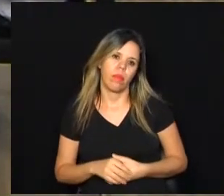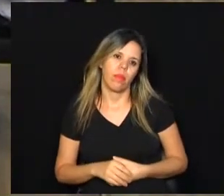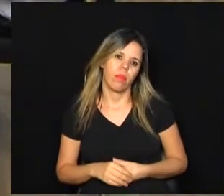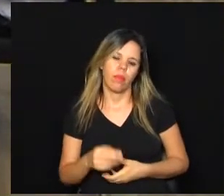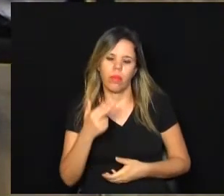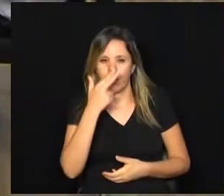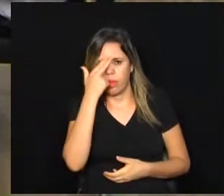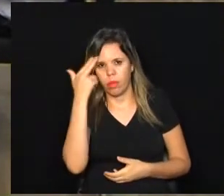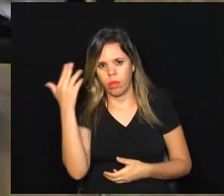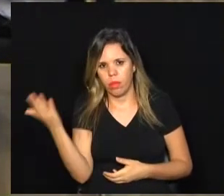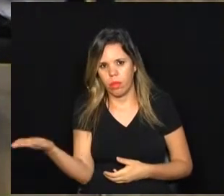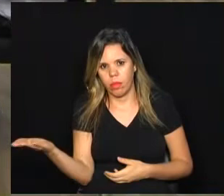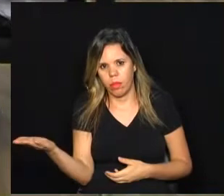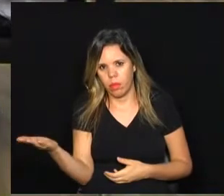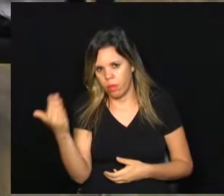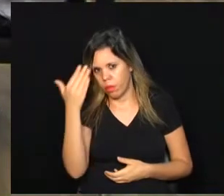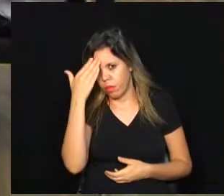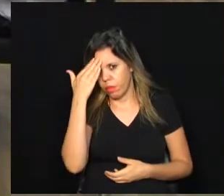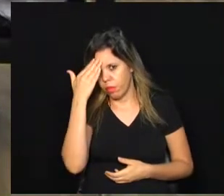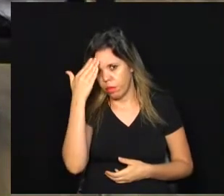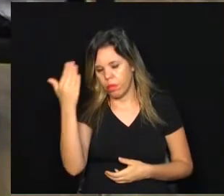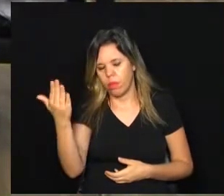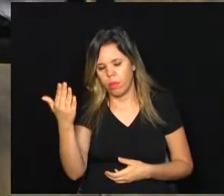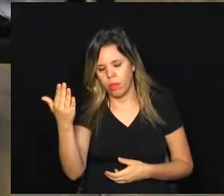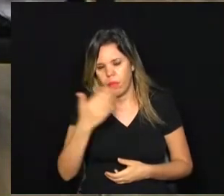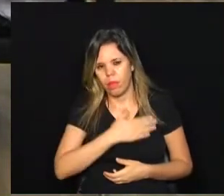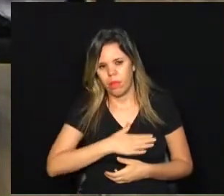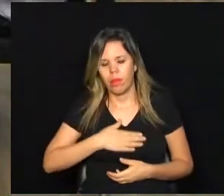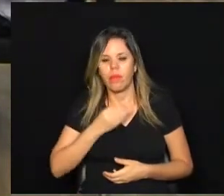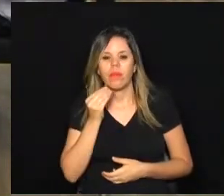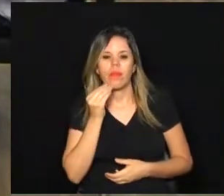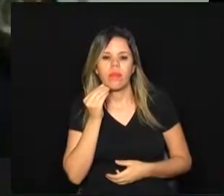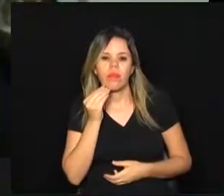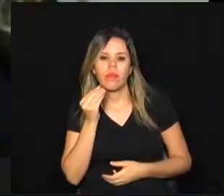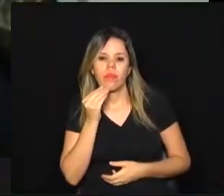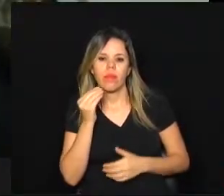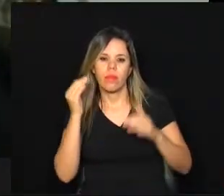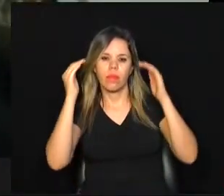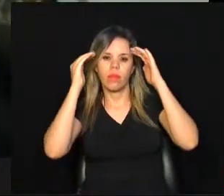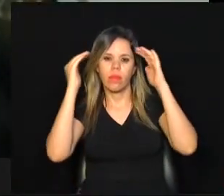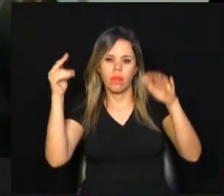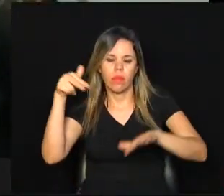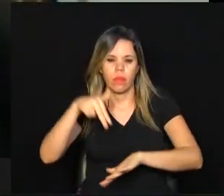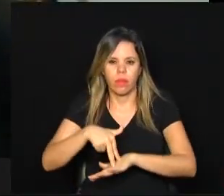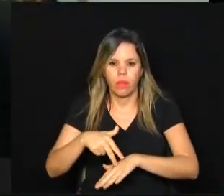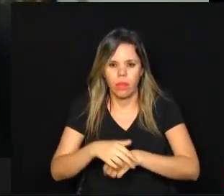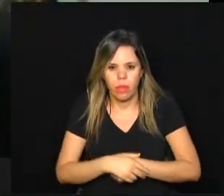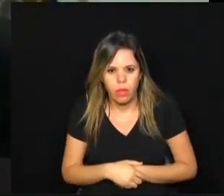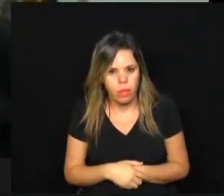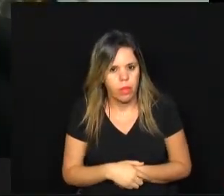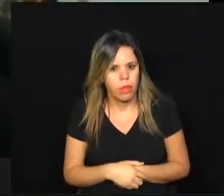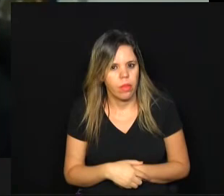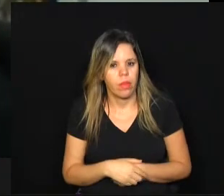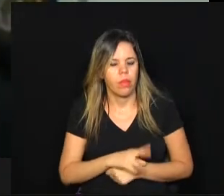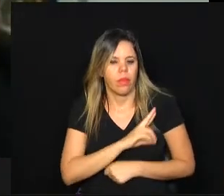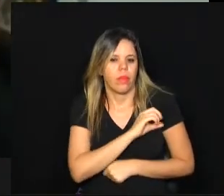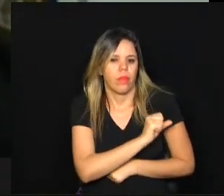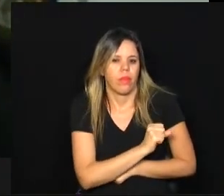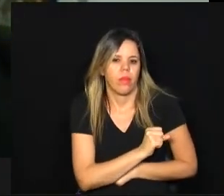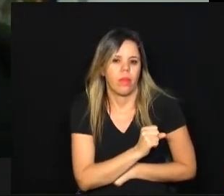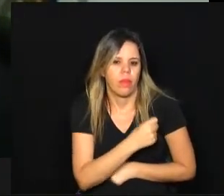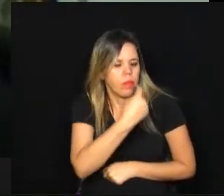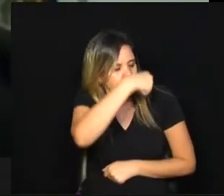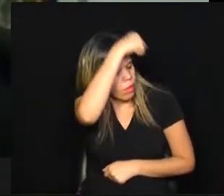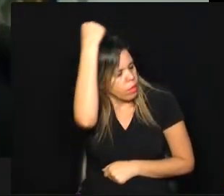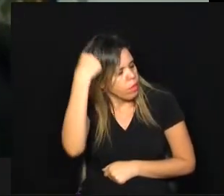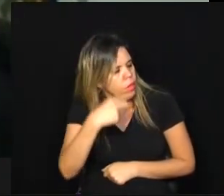Gabriel, muito grato pela oportunidade, é uma honra estar aqui. Rossini, Paulo